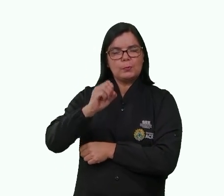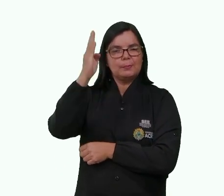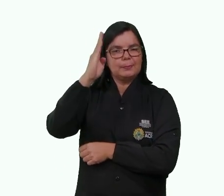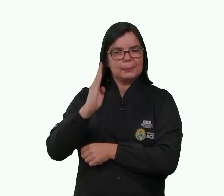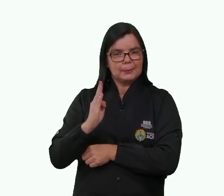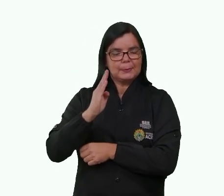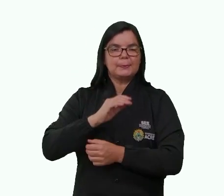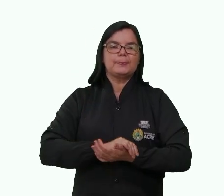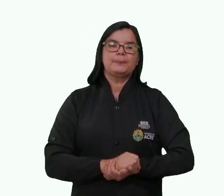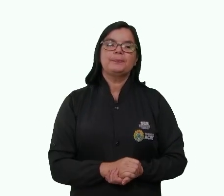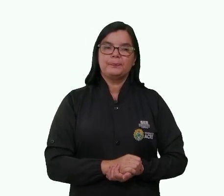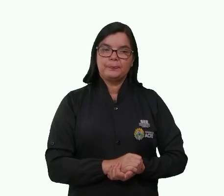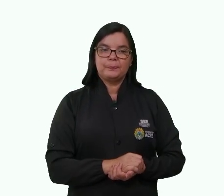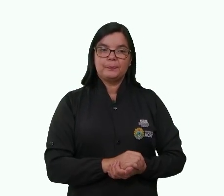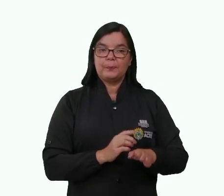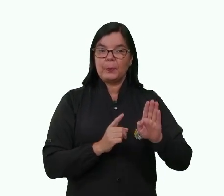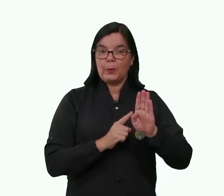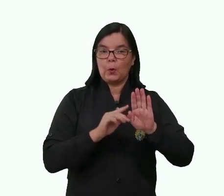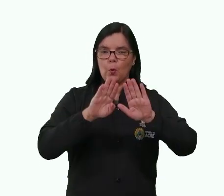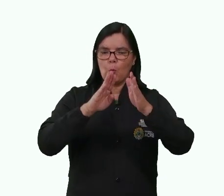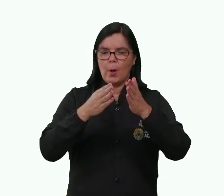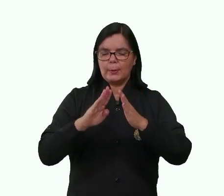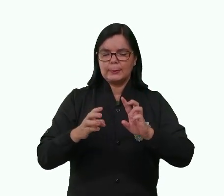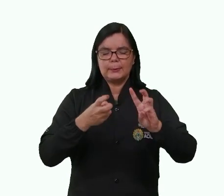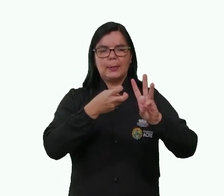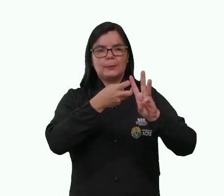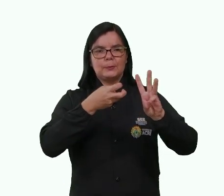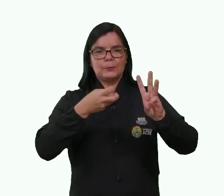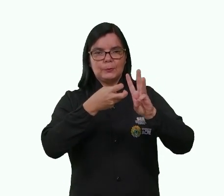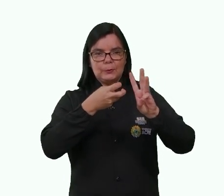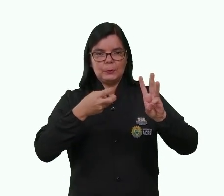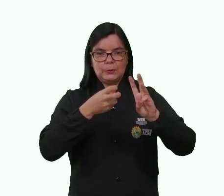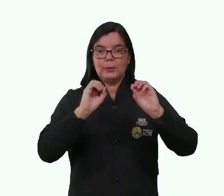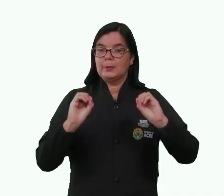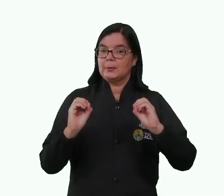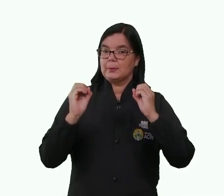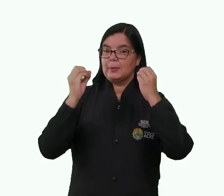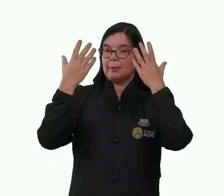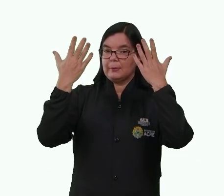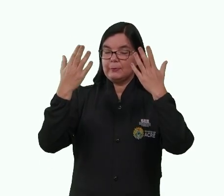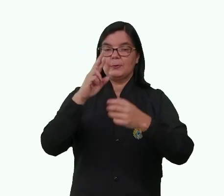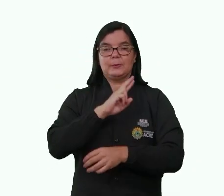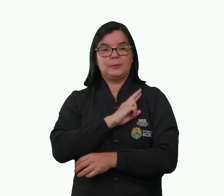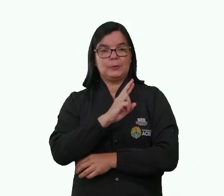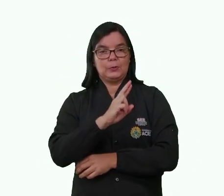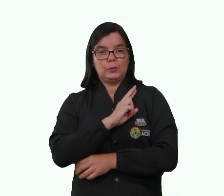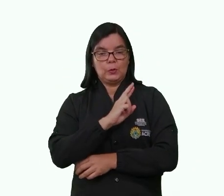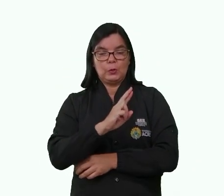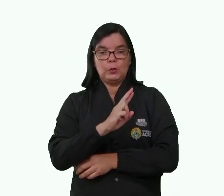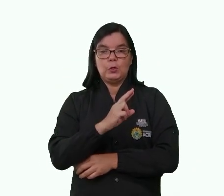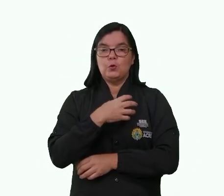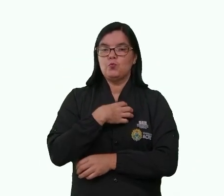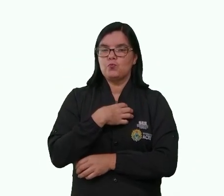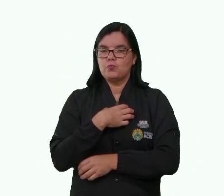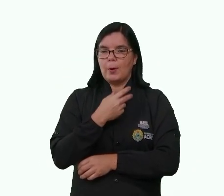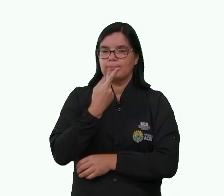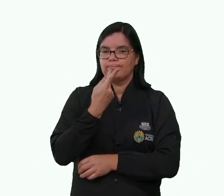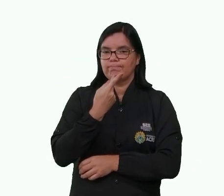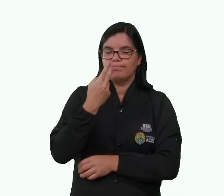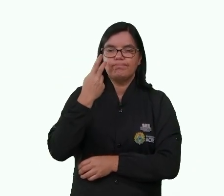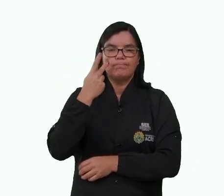Sudeste brasileiro; letra B, o artesanato indígena, as festas do divino e o